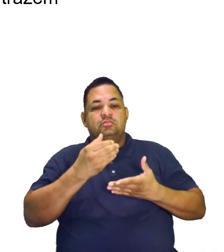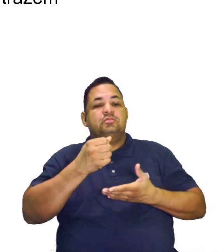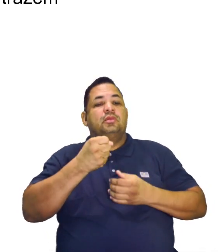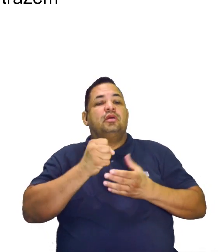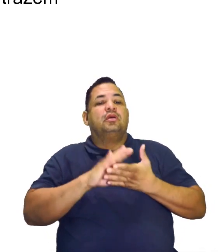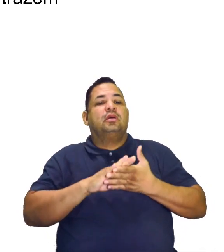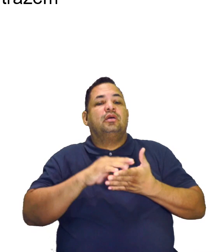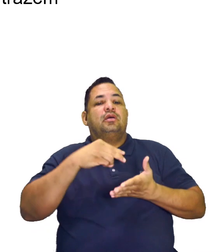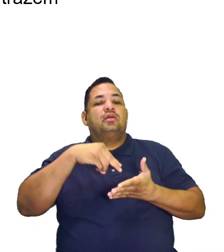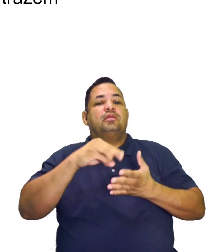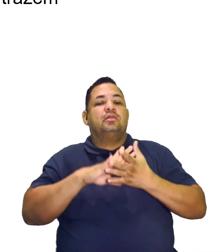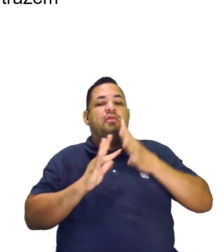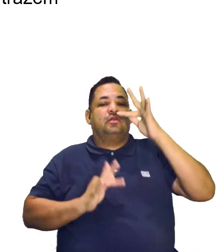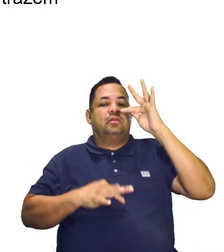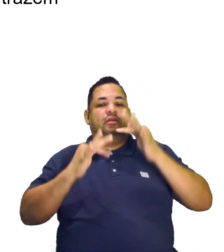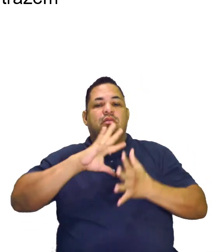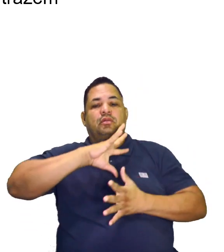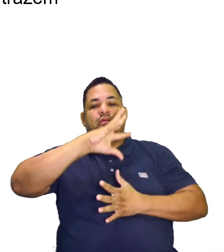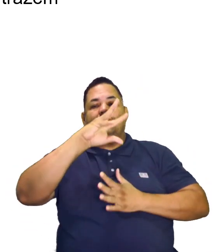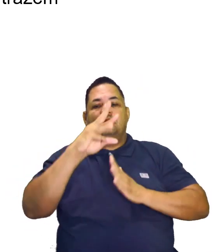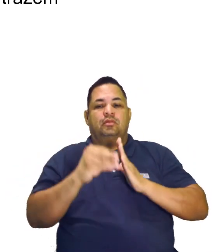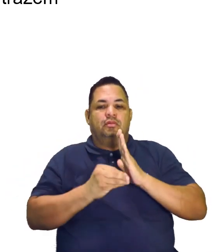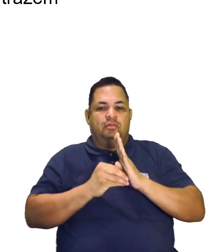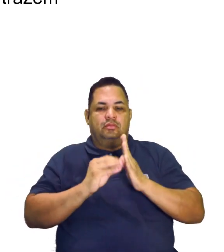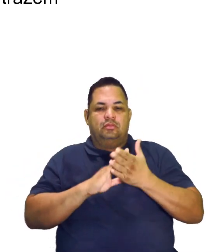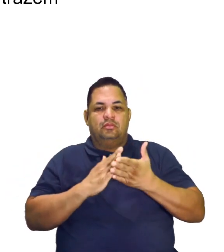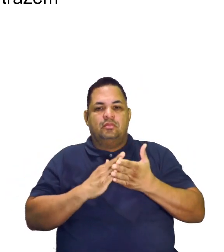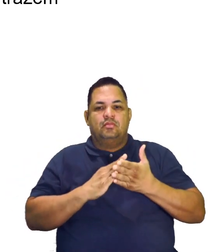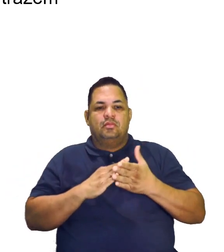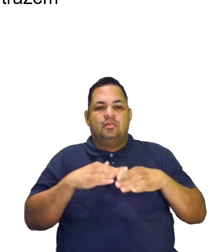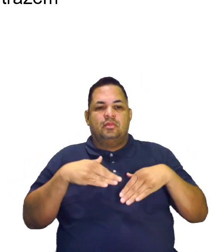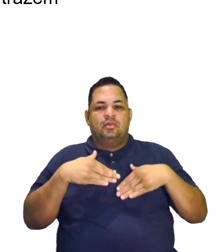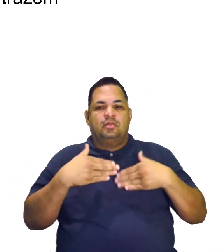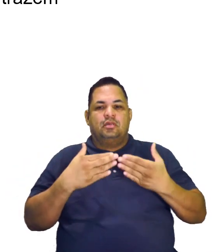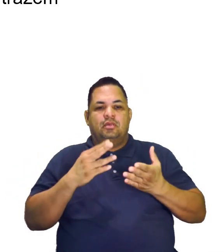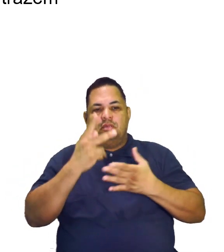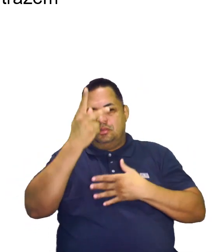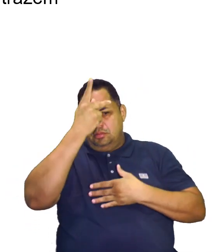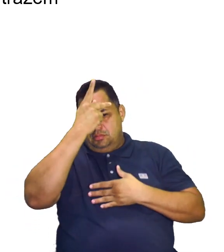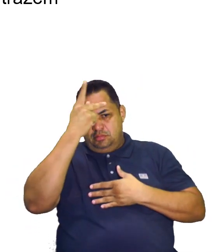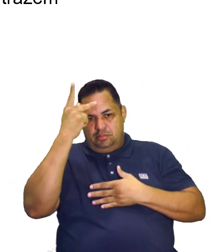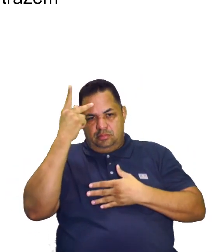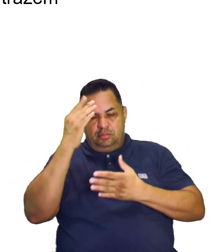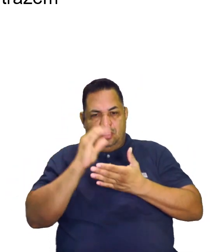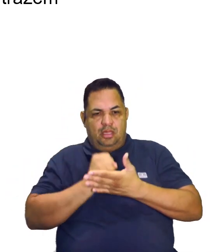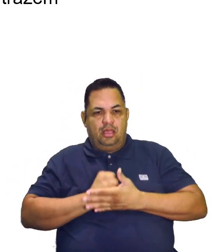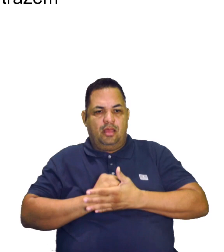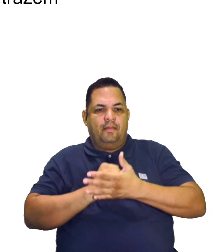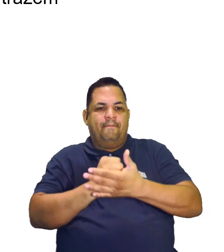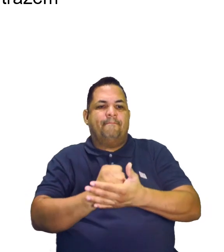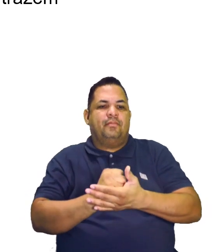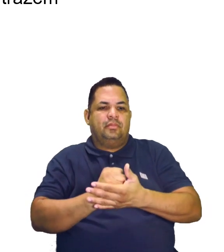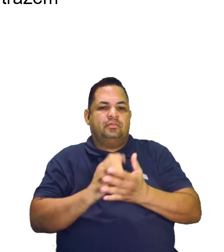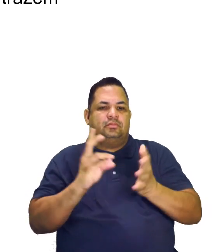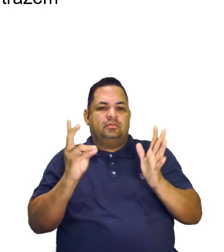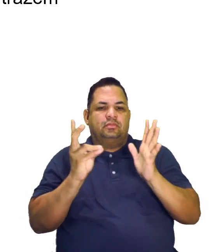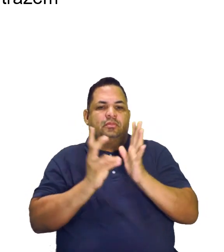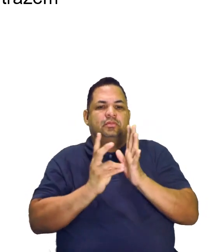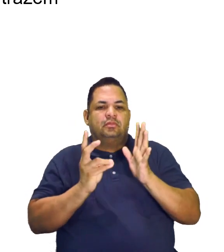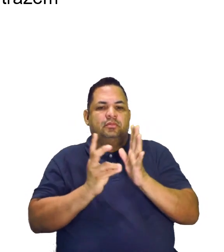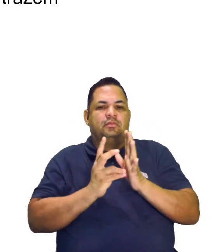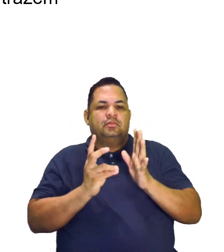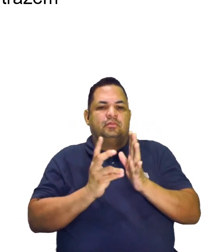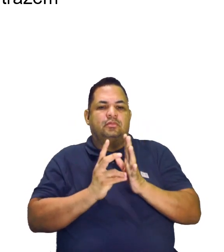de dança folclórica amazônica, que as pessoas trazem das